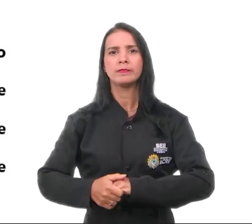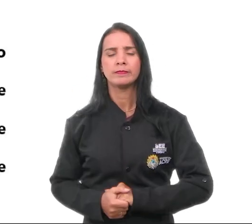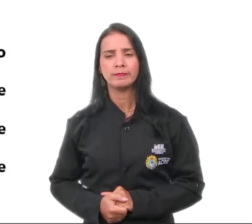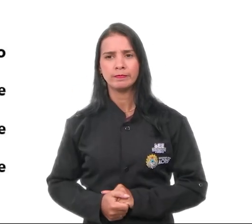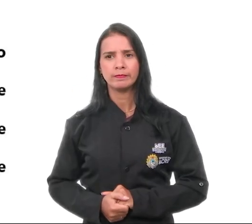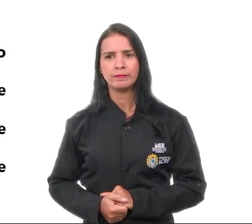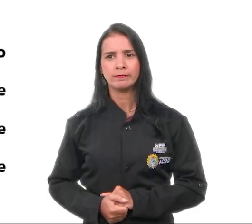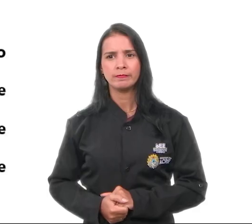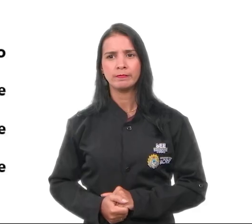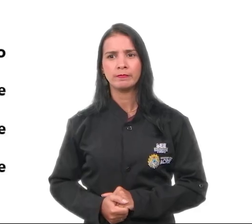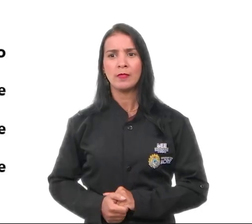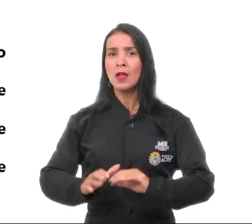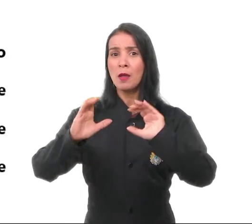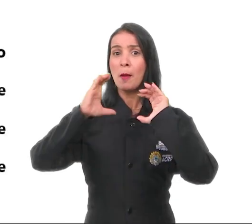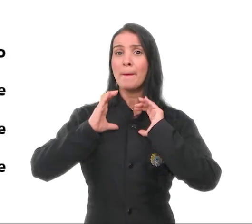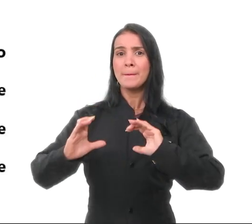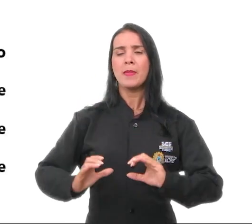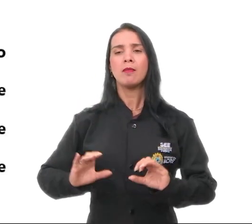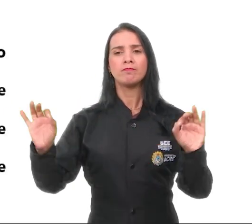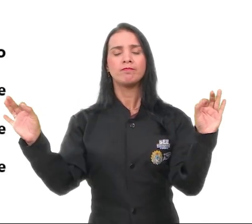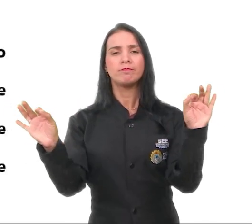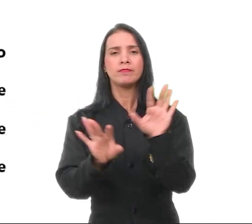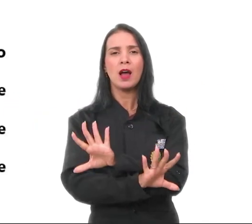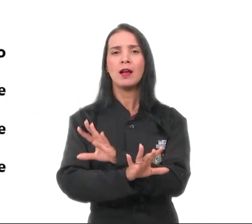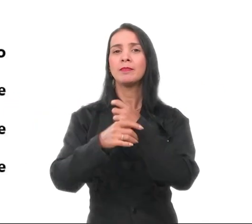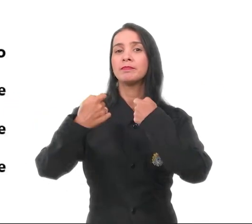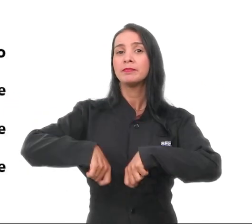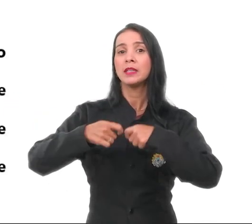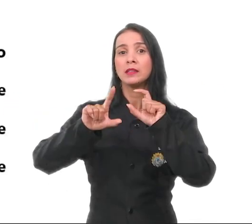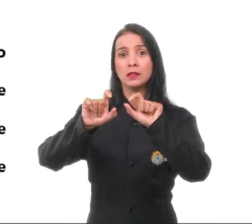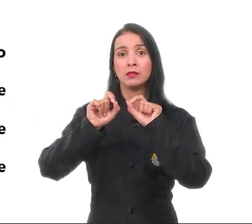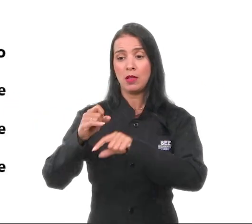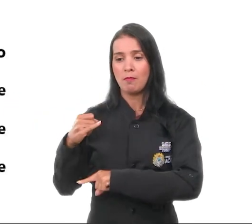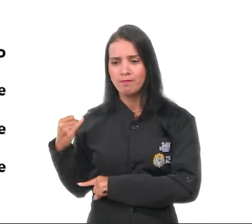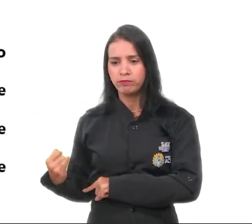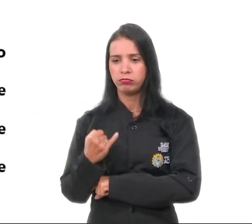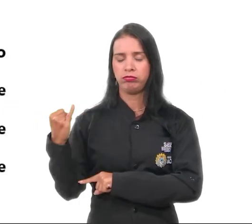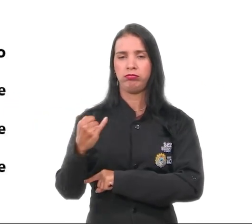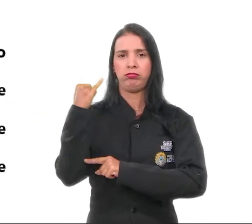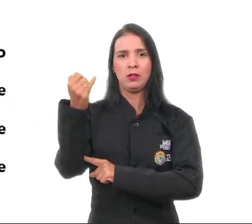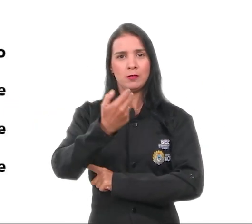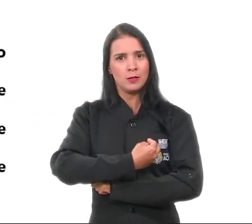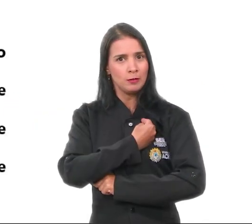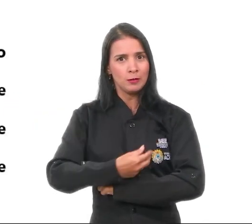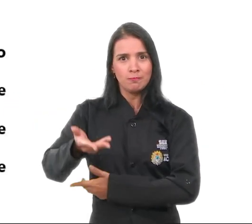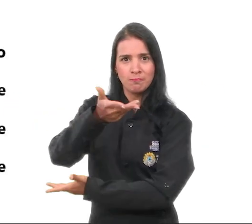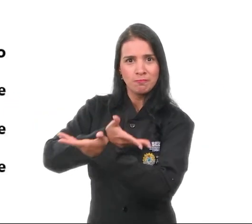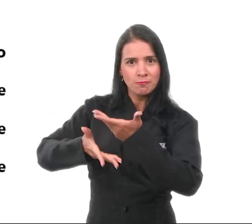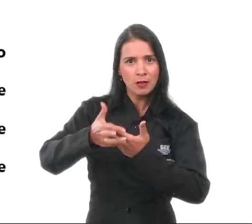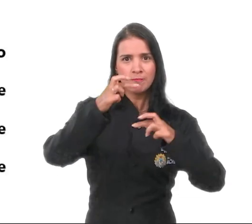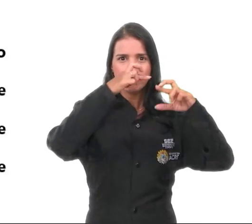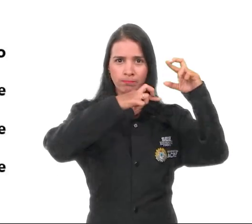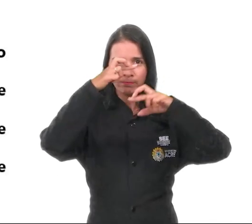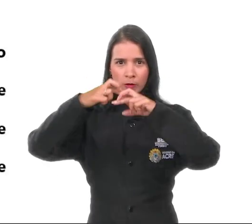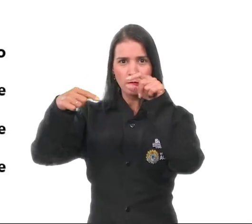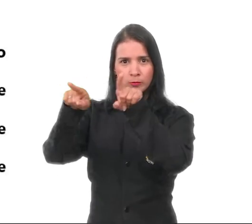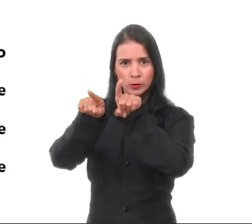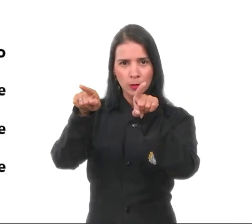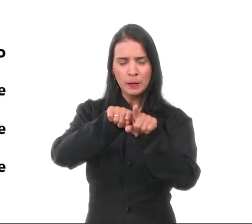plena, é fundamental que os cidadãos participem, fiscalizem e cobrem